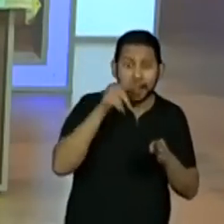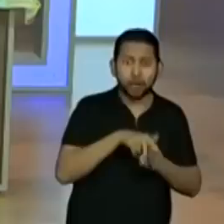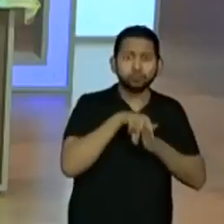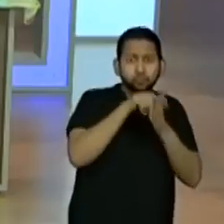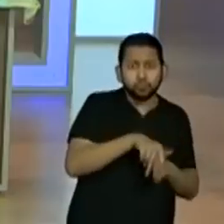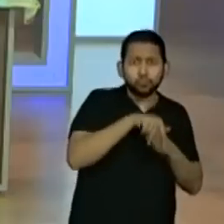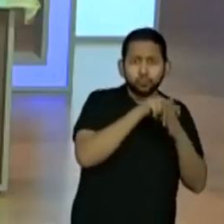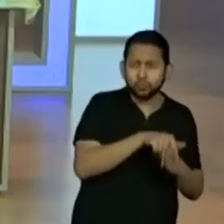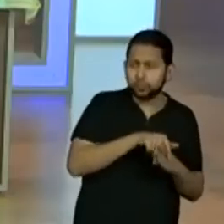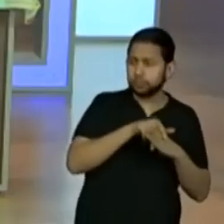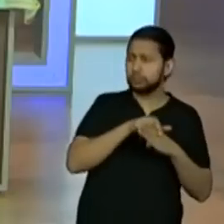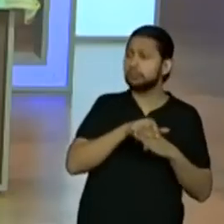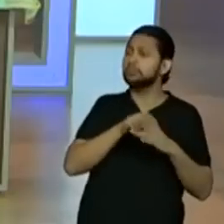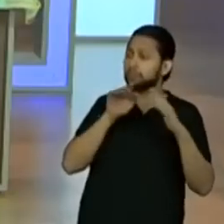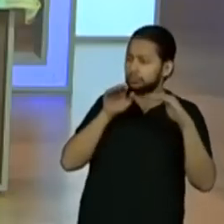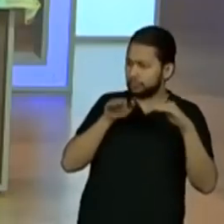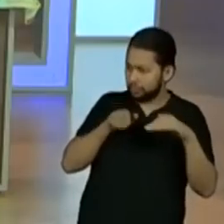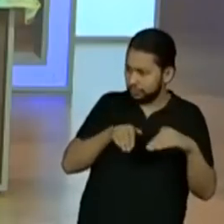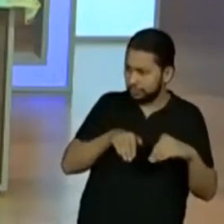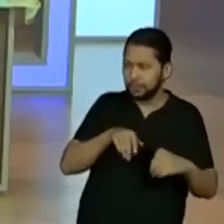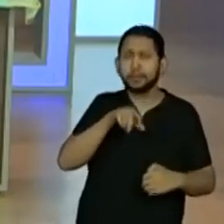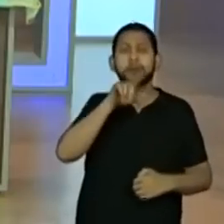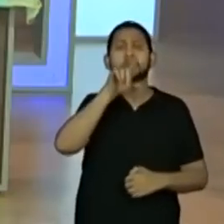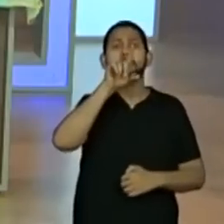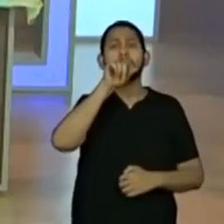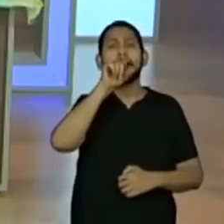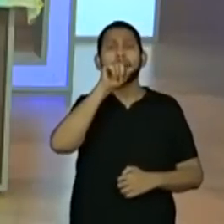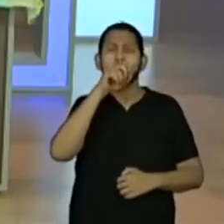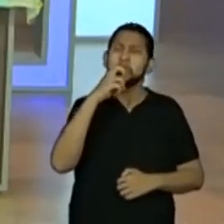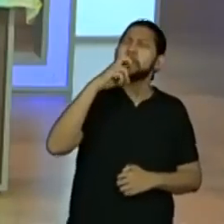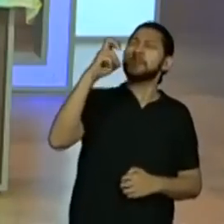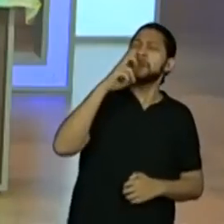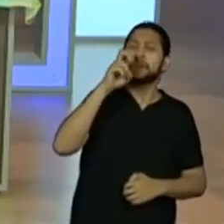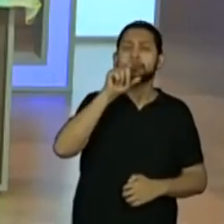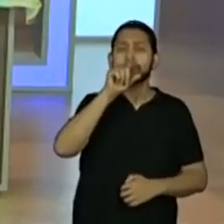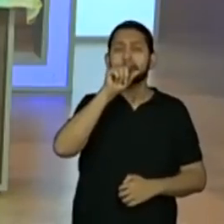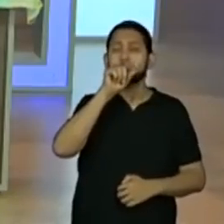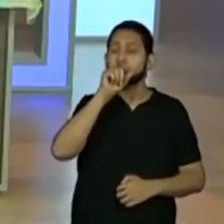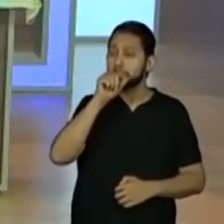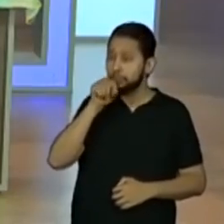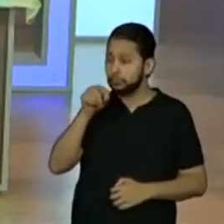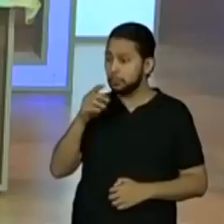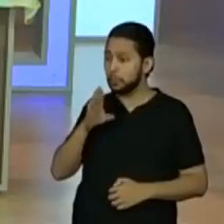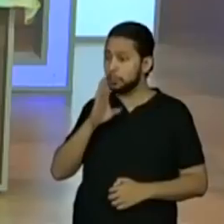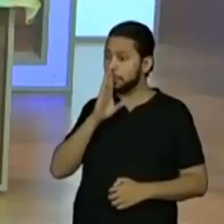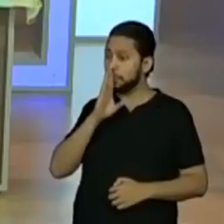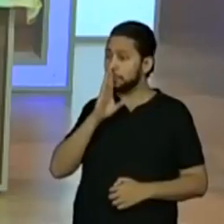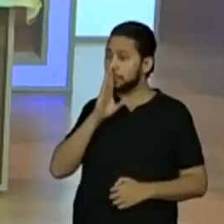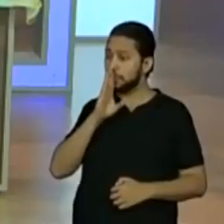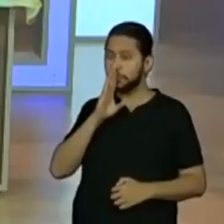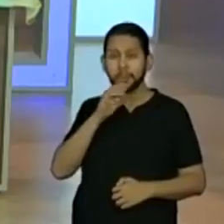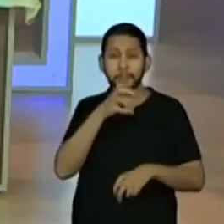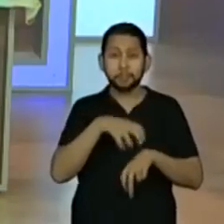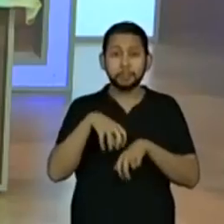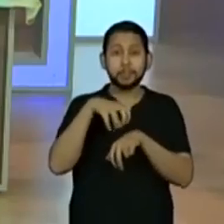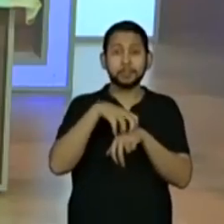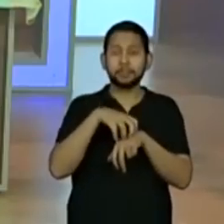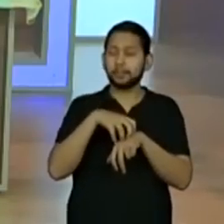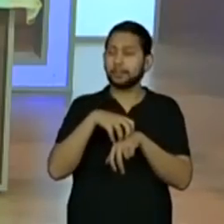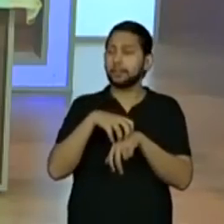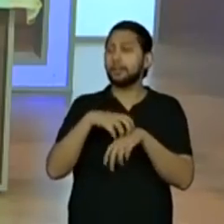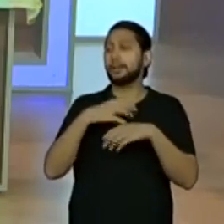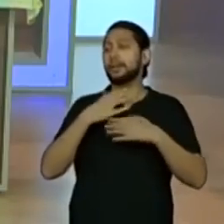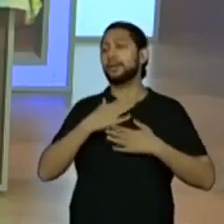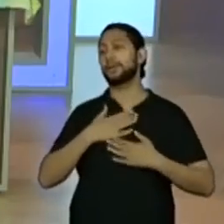feliz e o pássaro começou a cantar. O rei falou, tem alguma coisa errada? Alguma coisa estranha está acontecendo? Foi nessa hora que